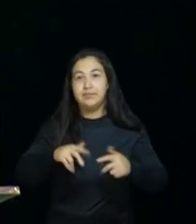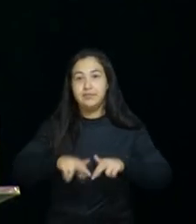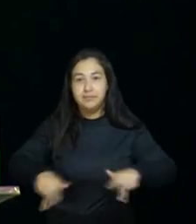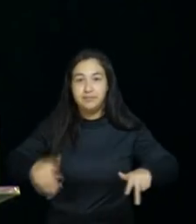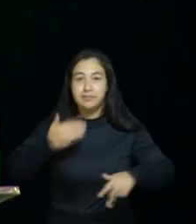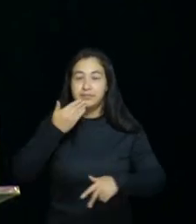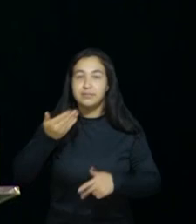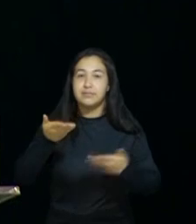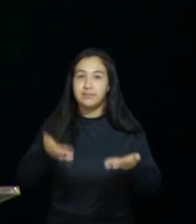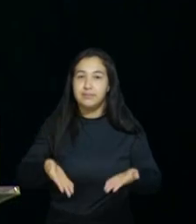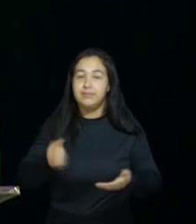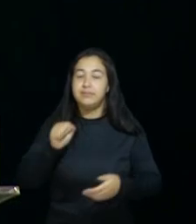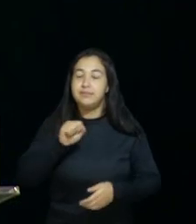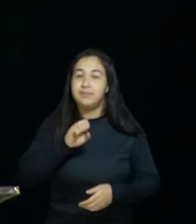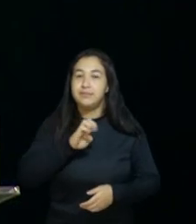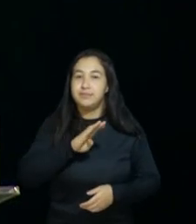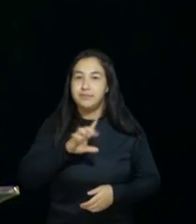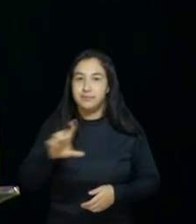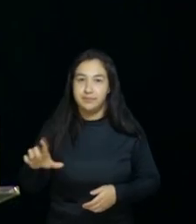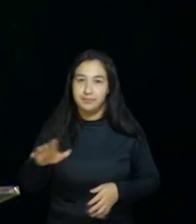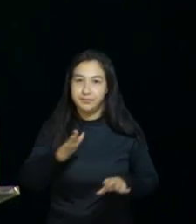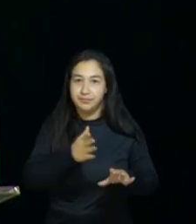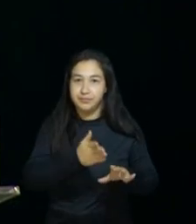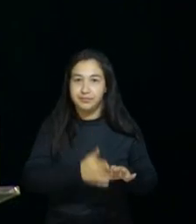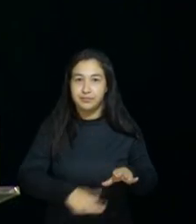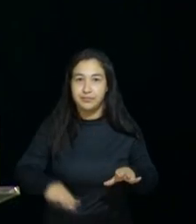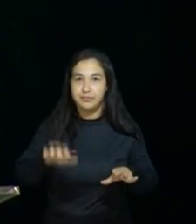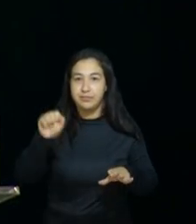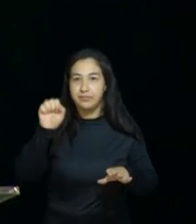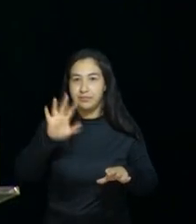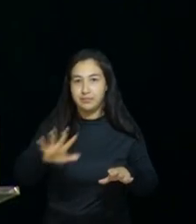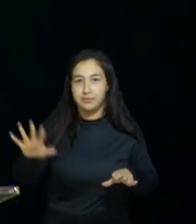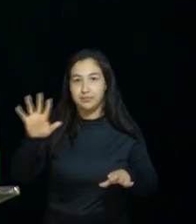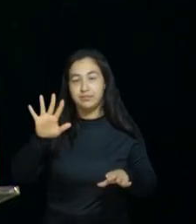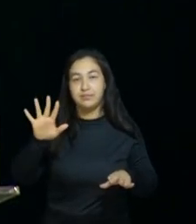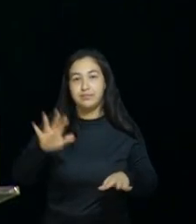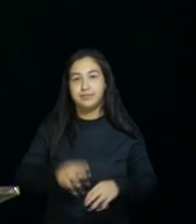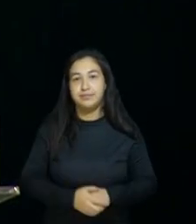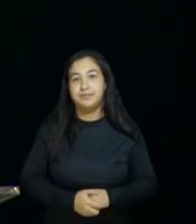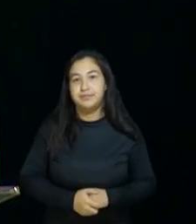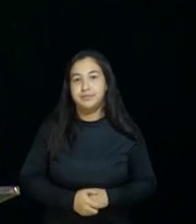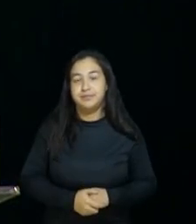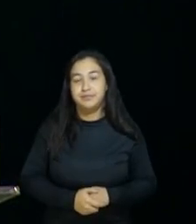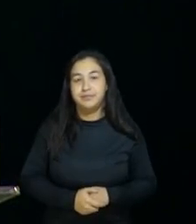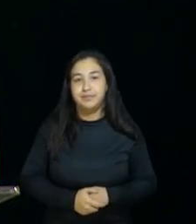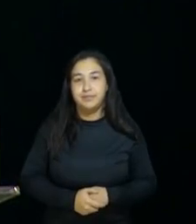de Blumenau, do Vale Europeu, para a Assembleia Legislativa.